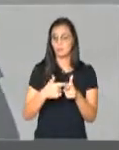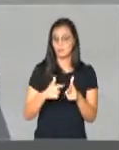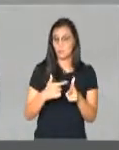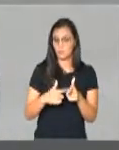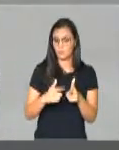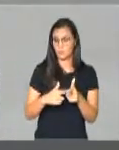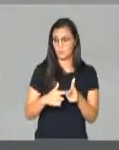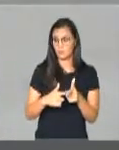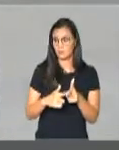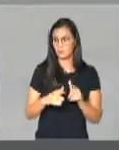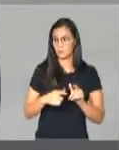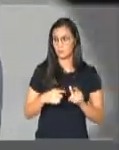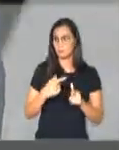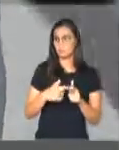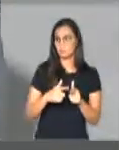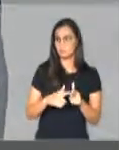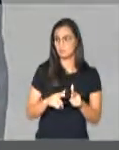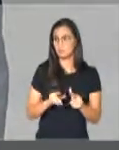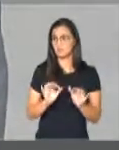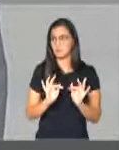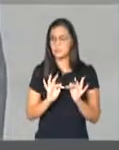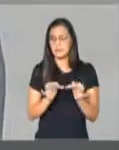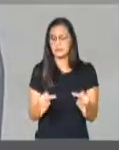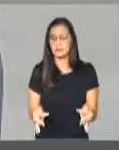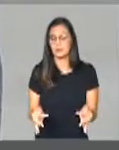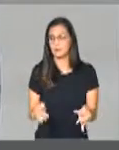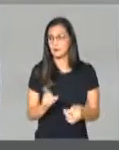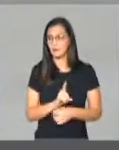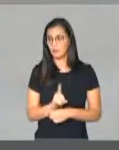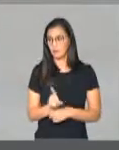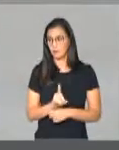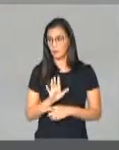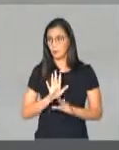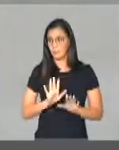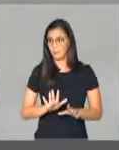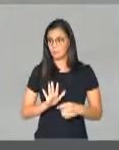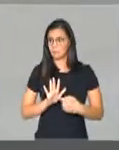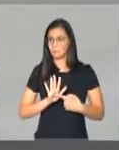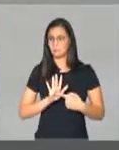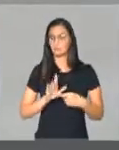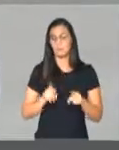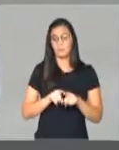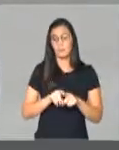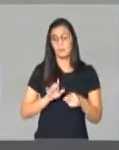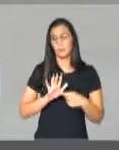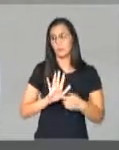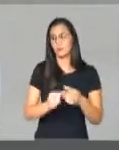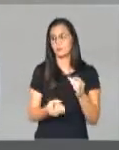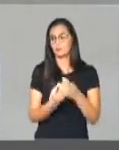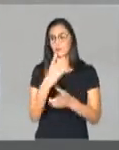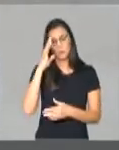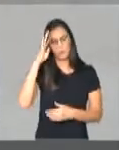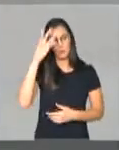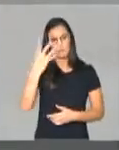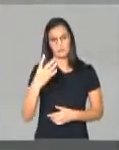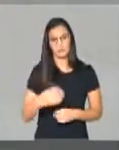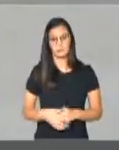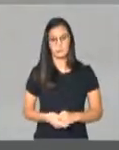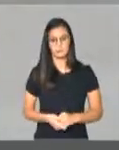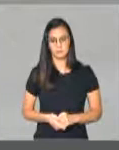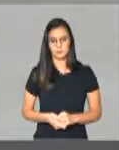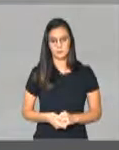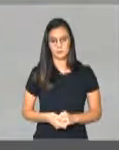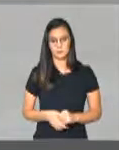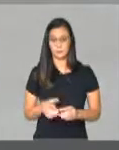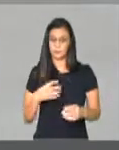a nacionalidade vivencia, mas, acima de tudo, aponta caminhos. E, de fato, com a alteração da rota democrática